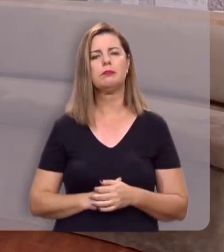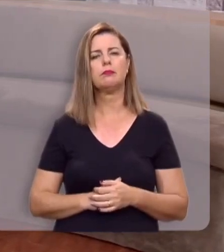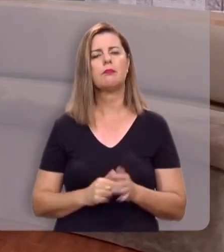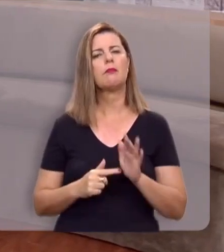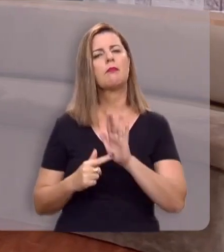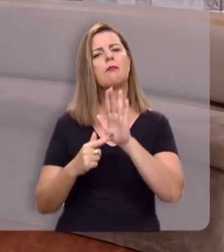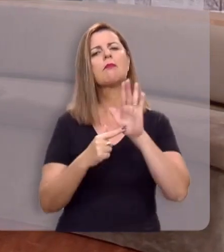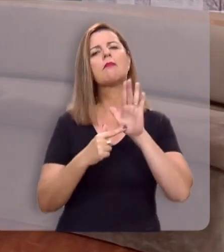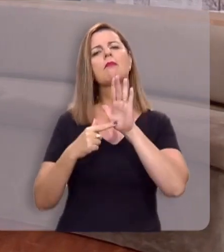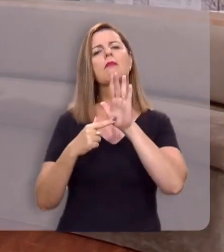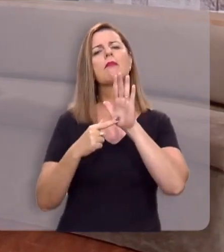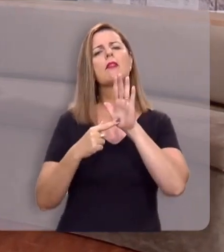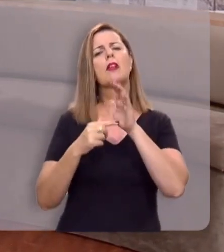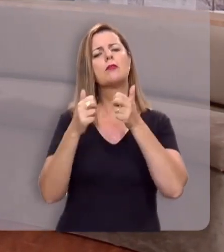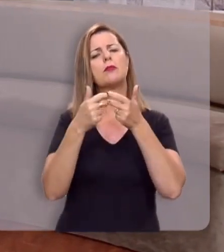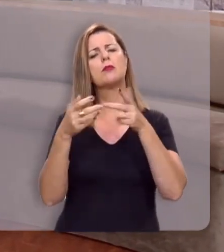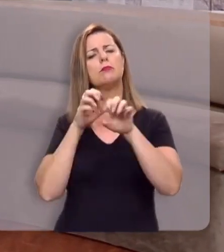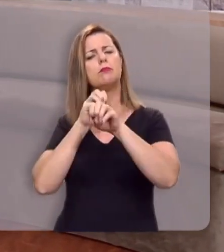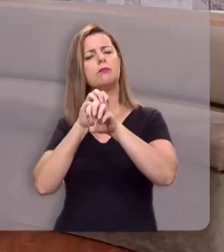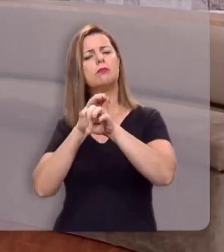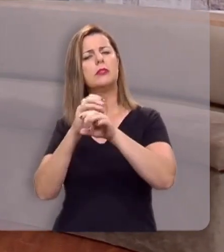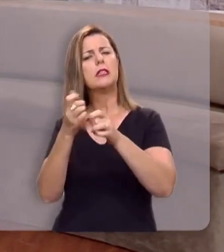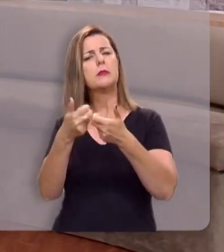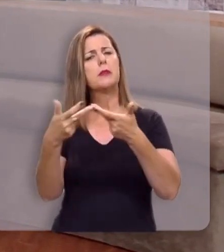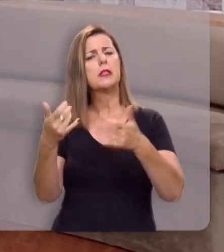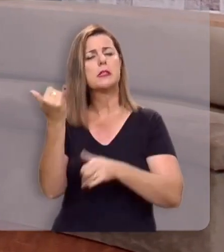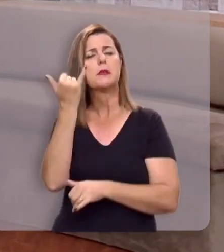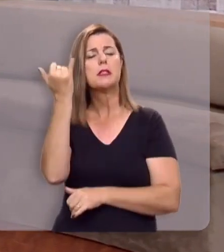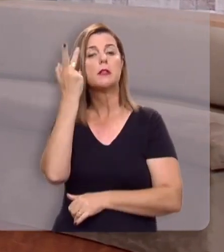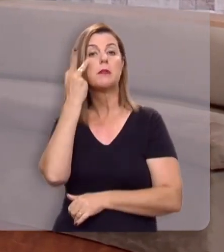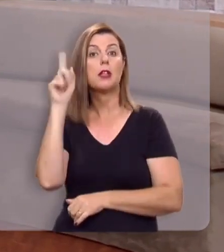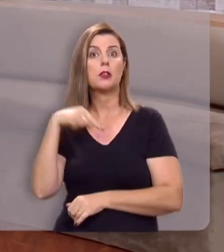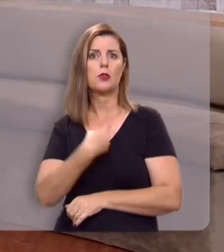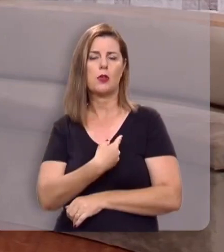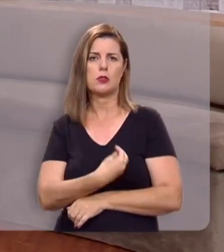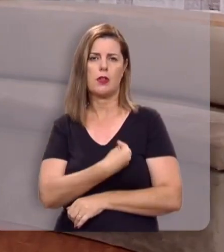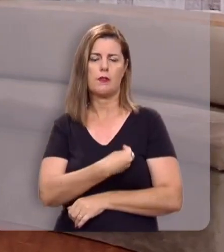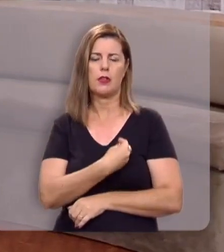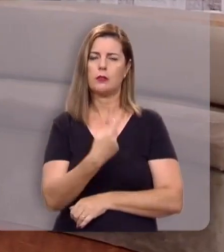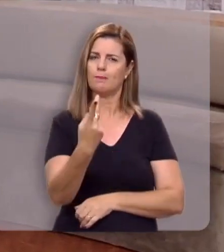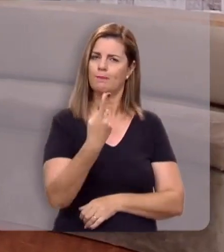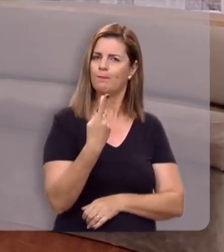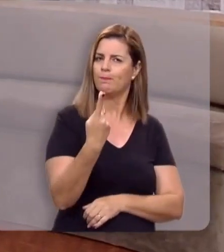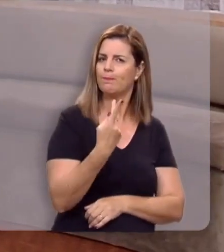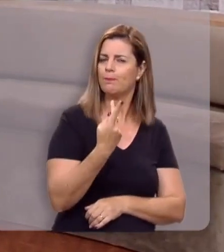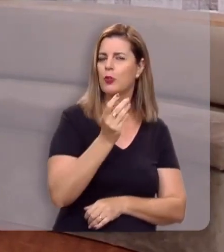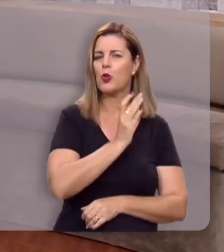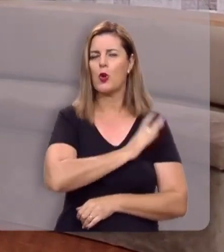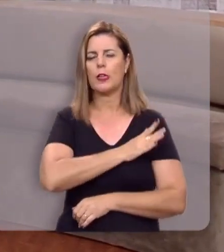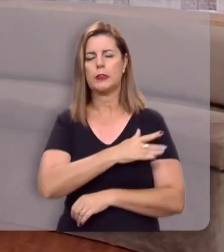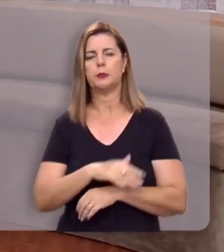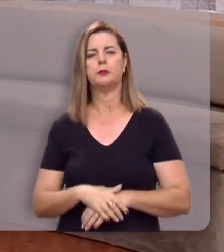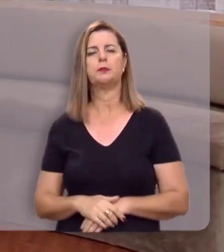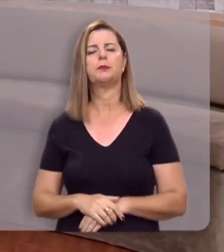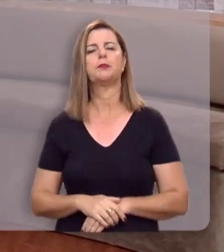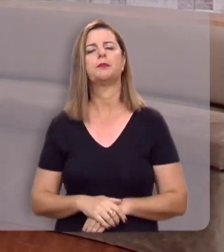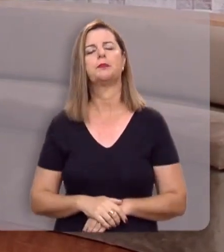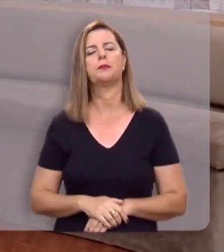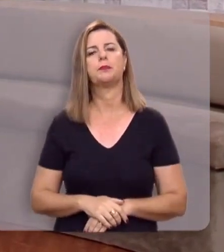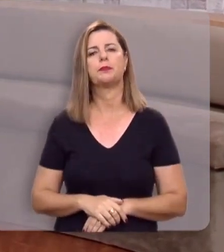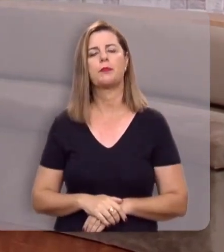traz lições muito solenes ao seu, ao meu, ao nosso